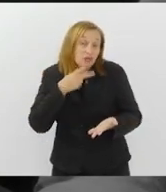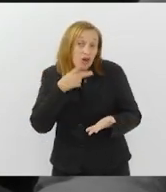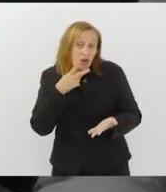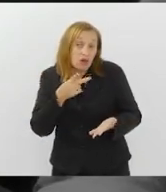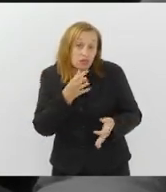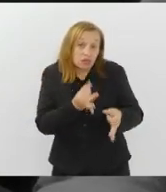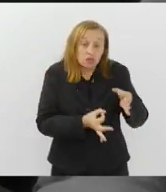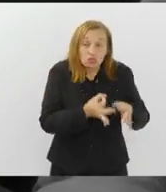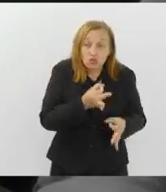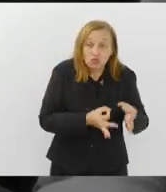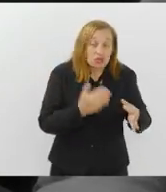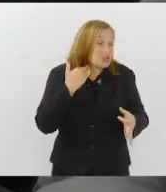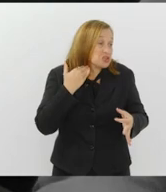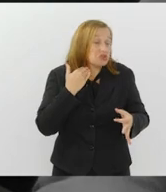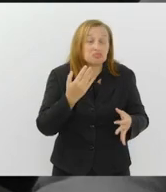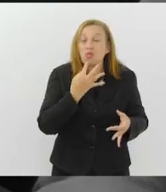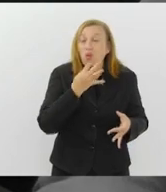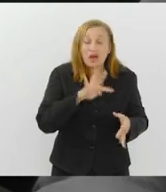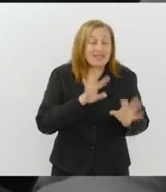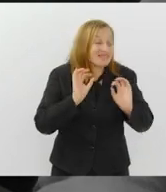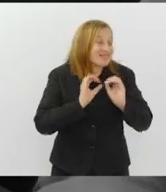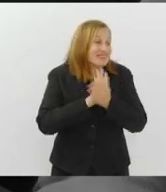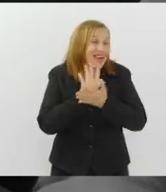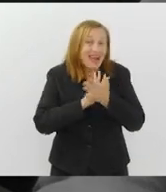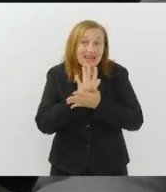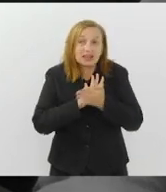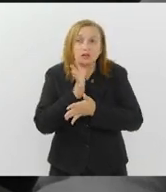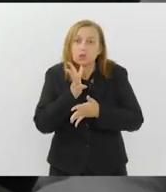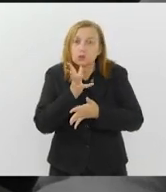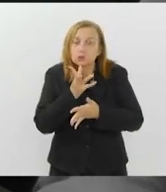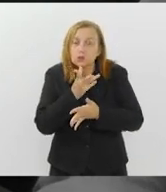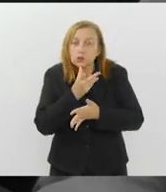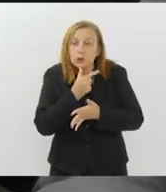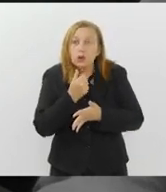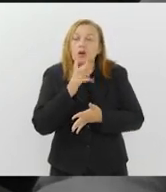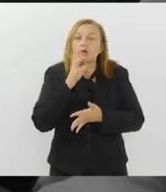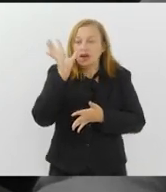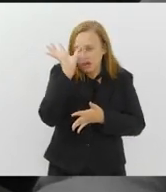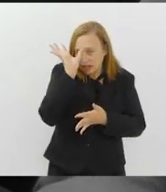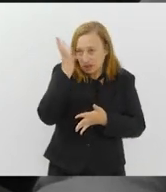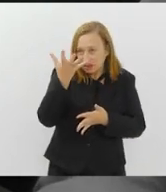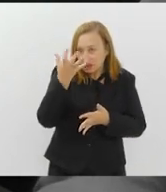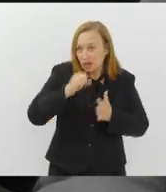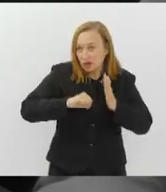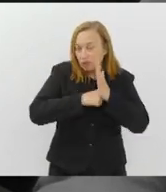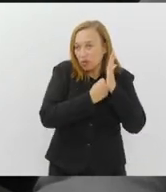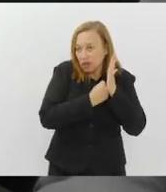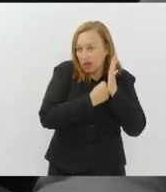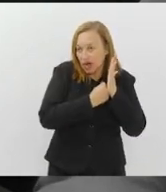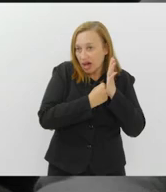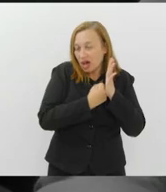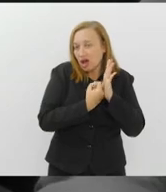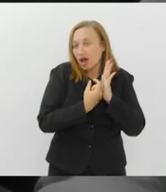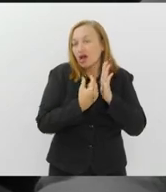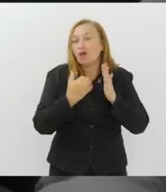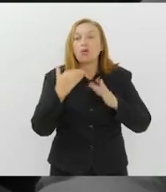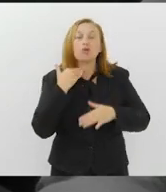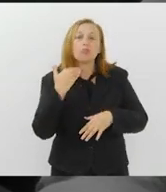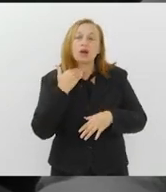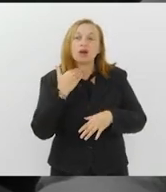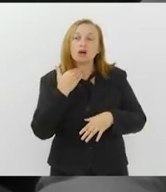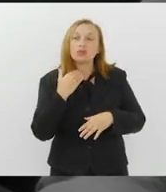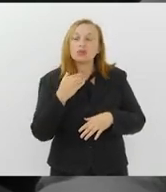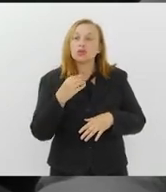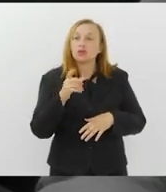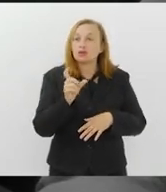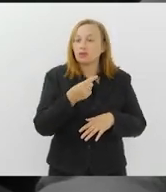juízes não têm domínio sobre o assunto, eles também demoram a tomar uma providência de bloquear a conta corrente de plano de saúde para cumprir a